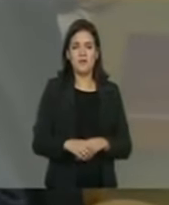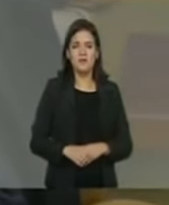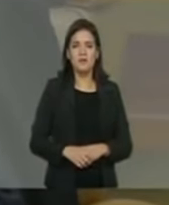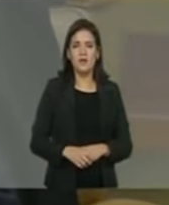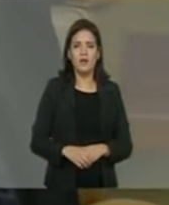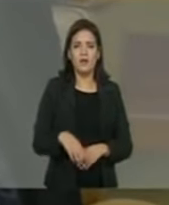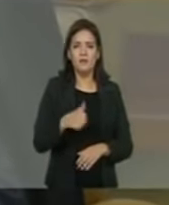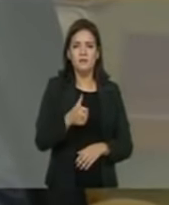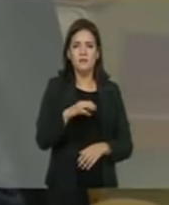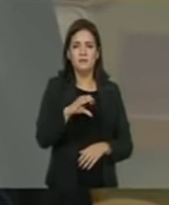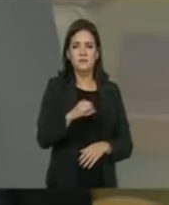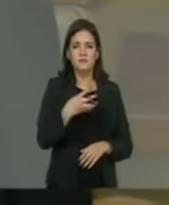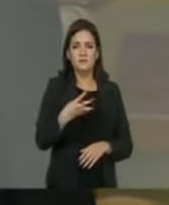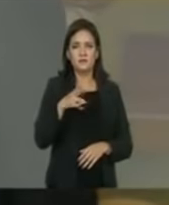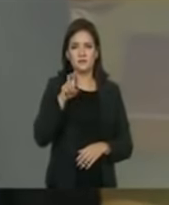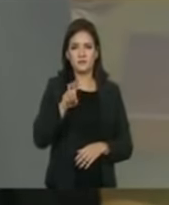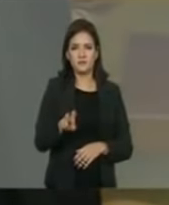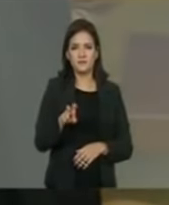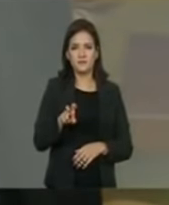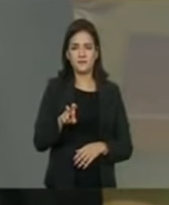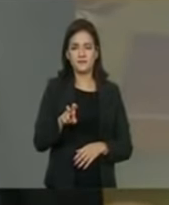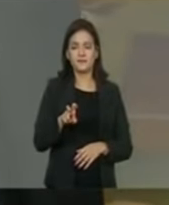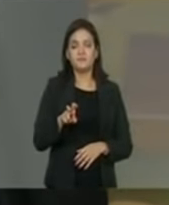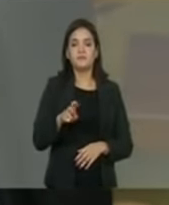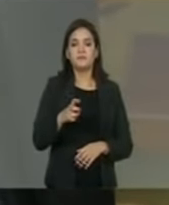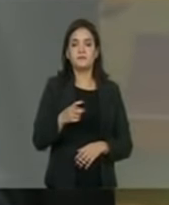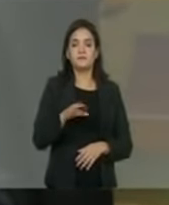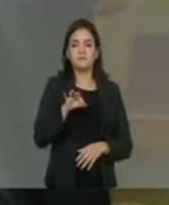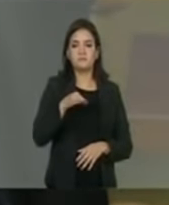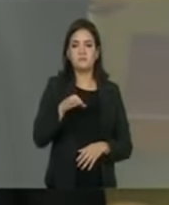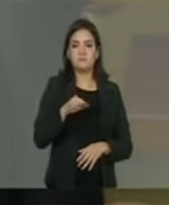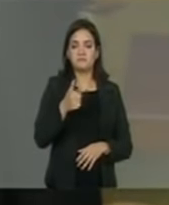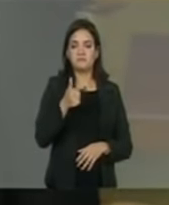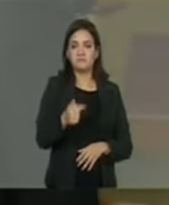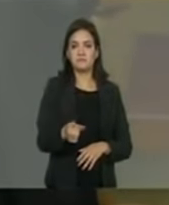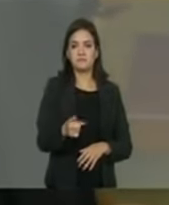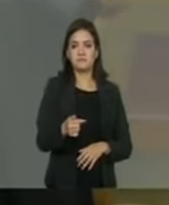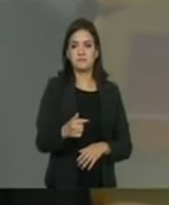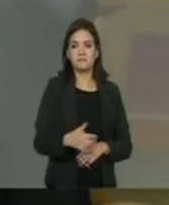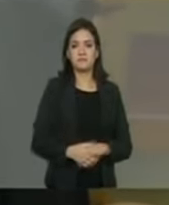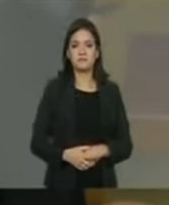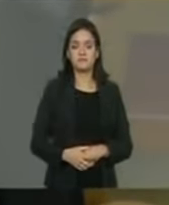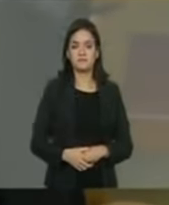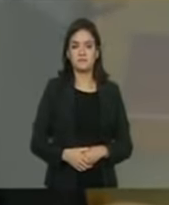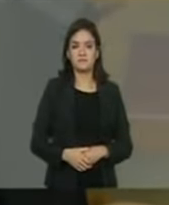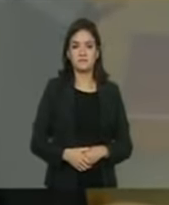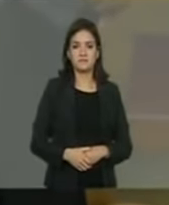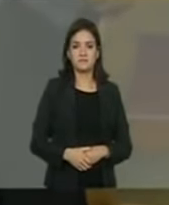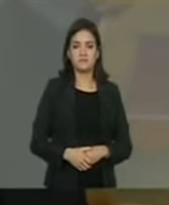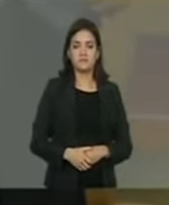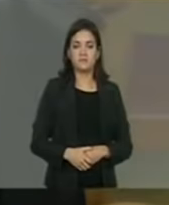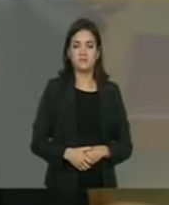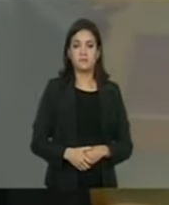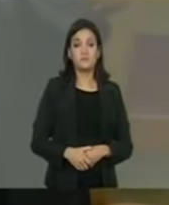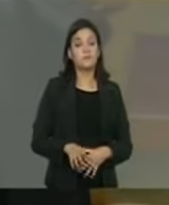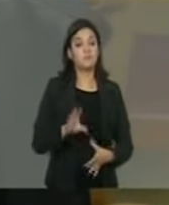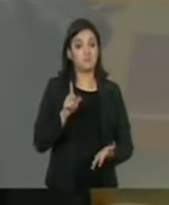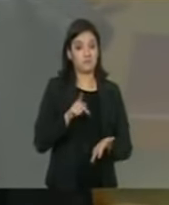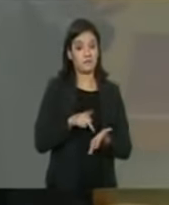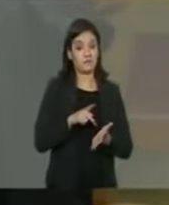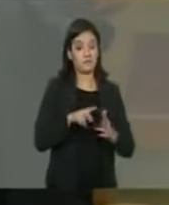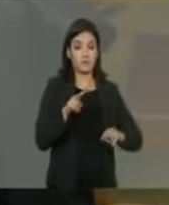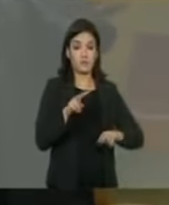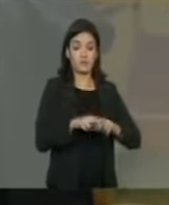o volume terceiro página a sétima edição da florense a na realidade a prisão cautelar